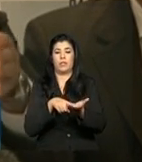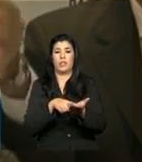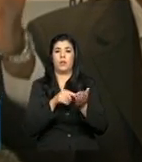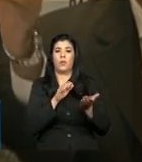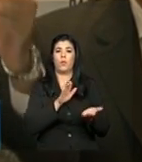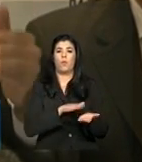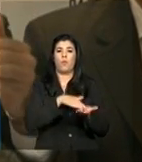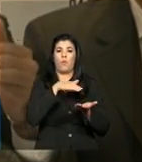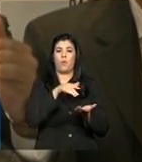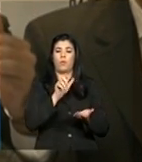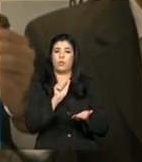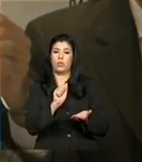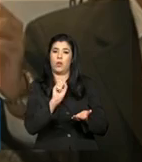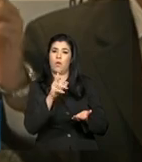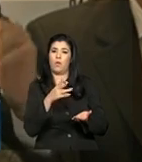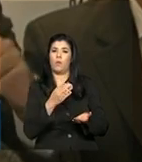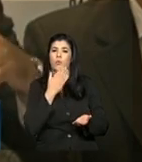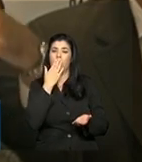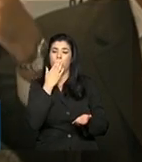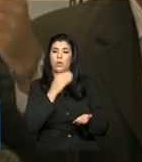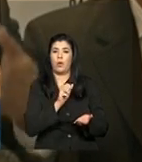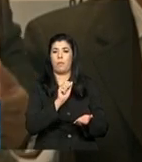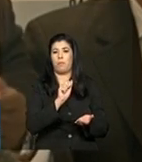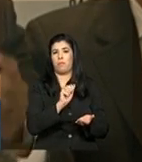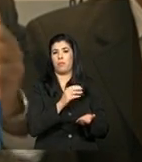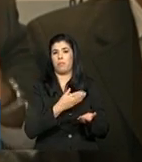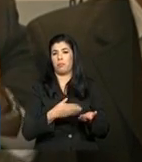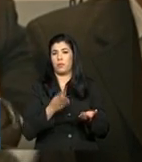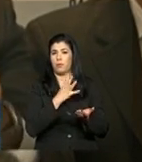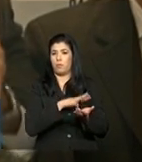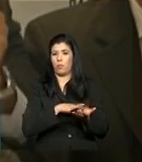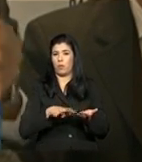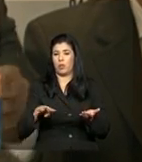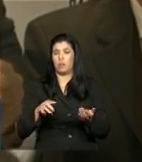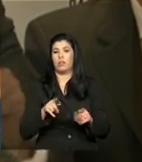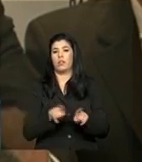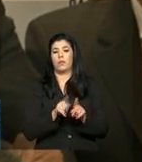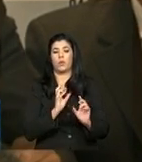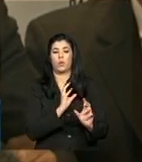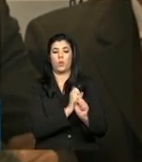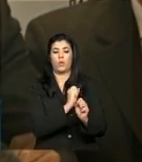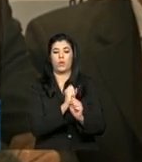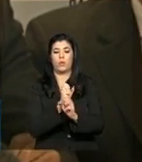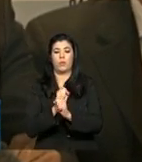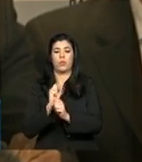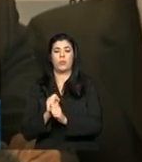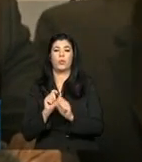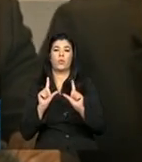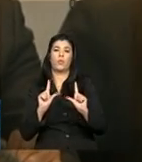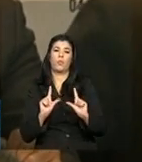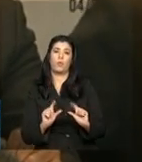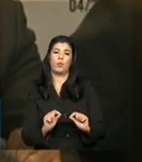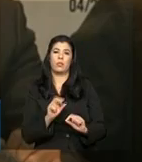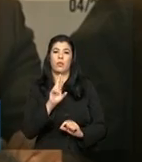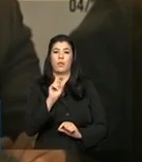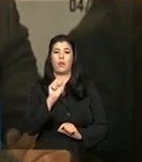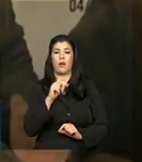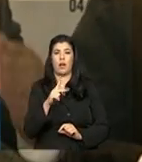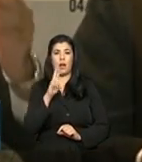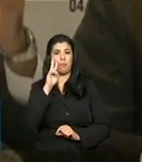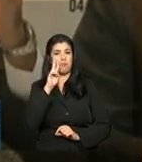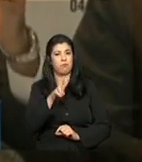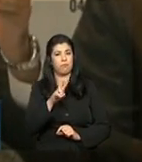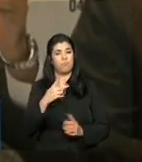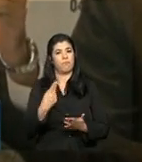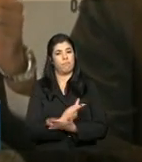integral, o lote A, ou para cada sublote, e o que prevaleceria seria o somatório da menor RAP, como foi observado. Então,